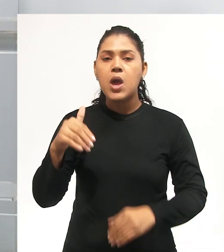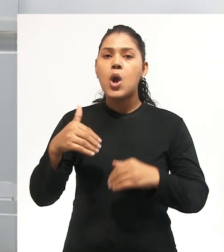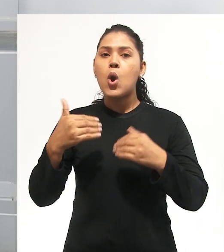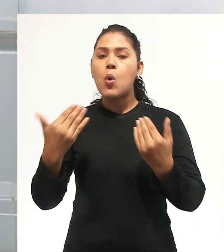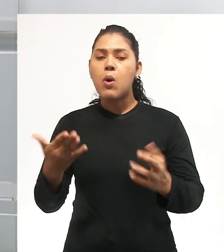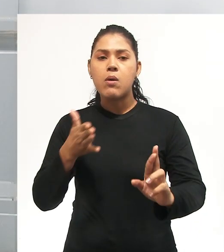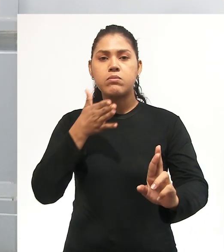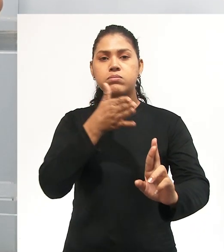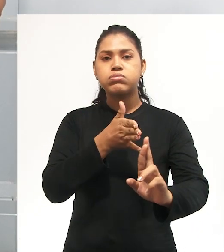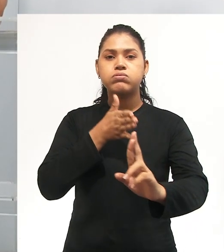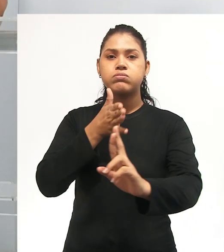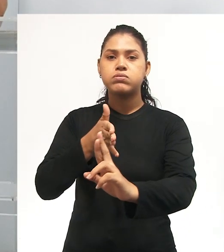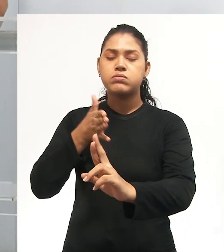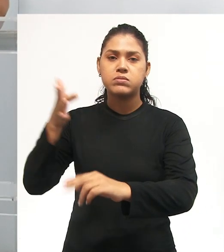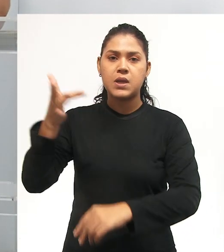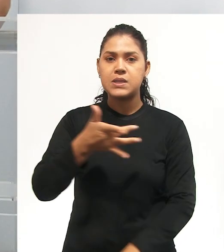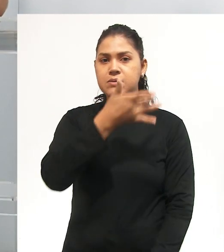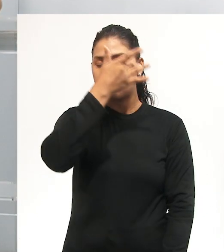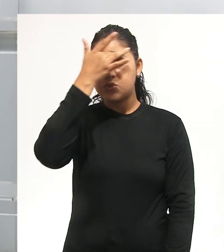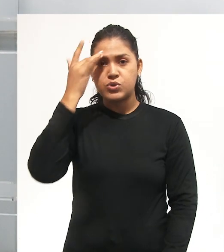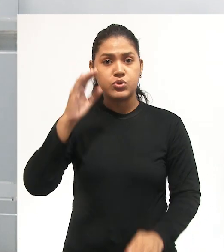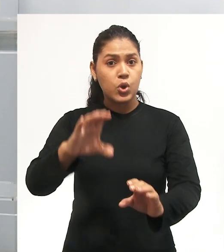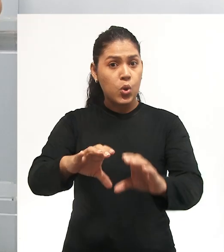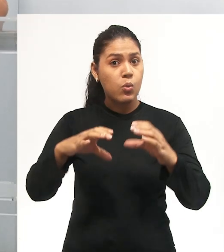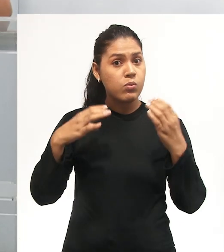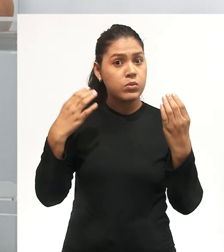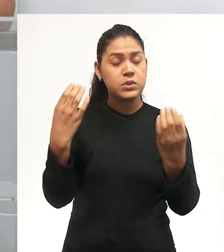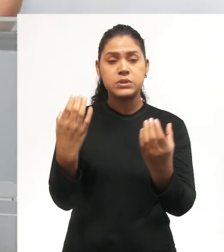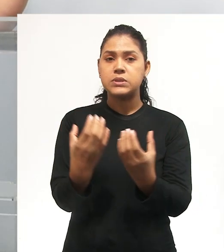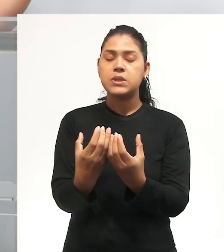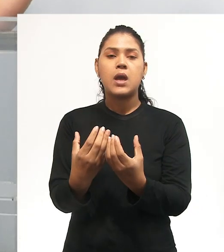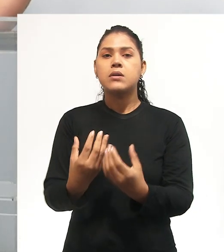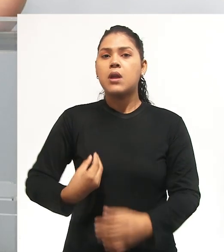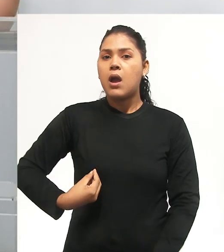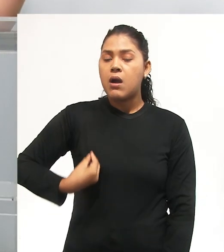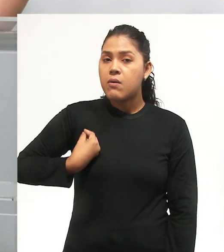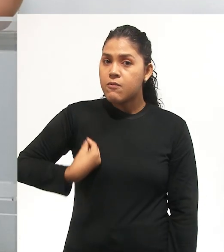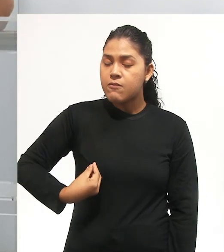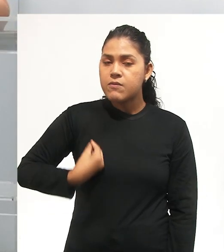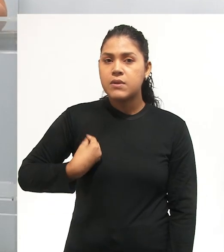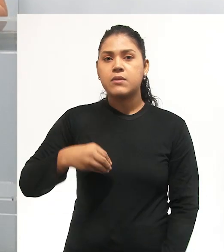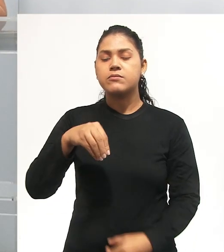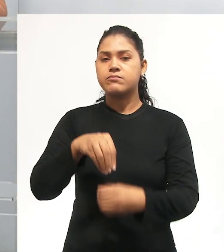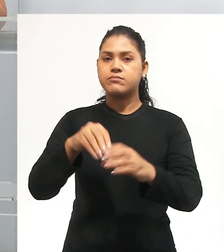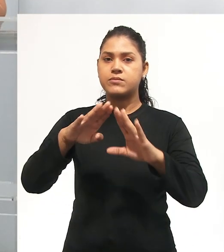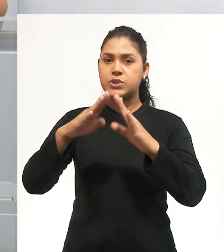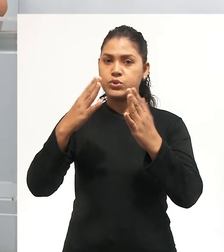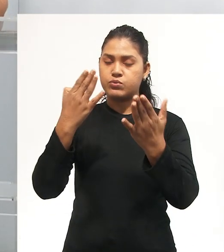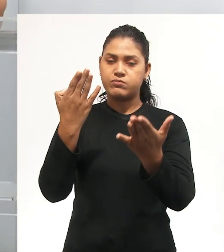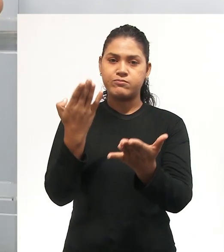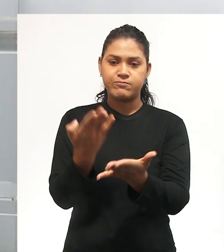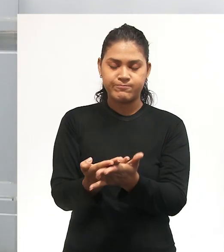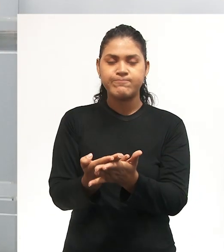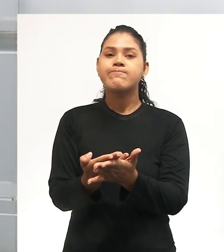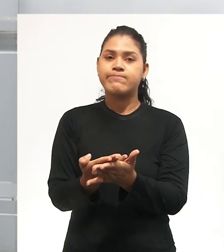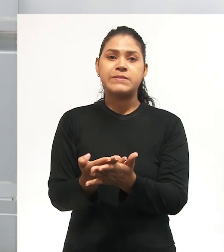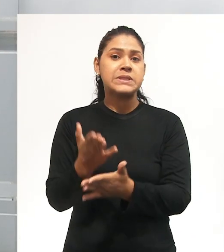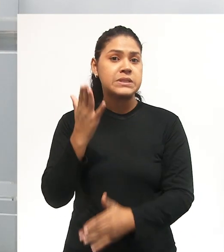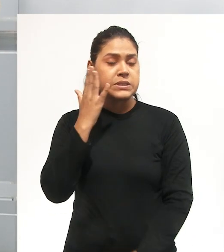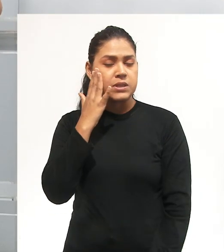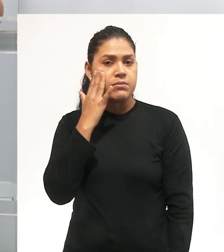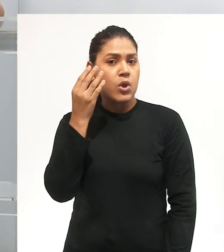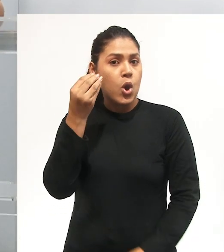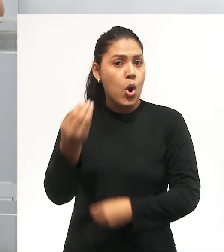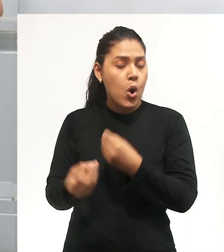as suas referências, o local que você está inserido, a realidade escolar também, isso é muito importante, focar em um